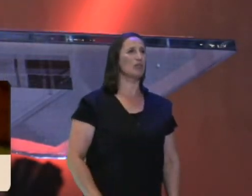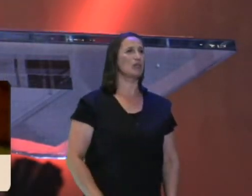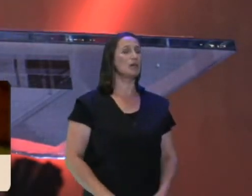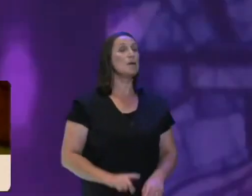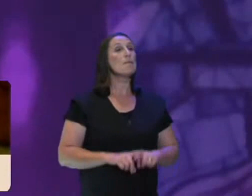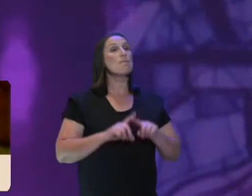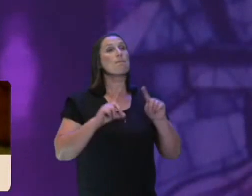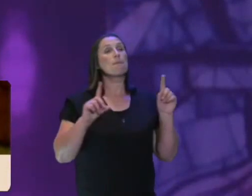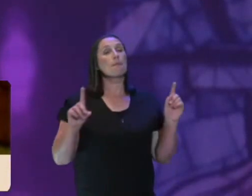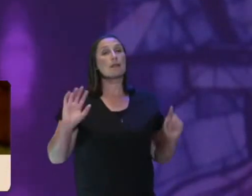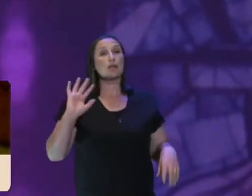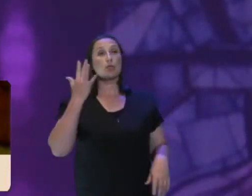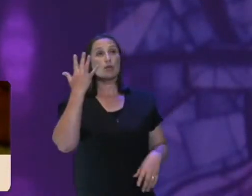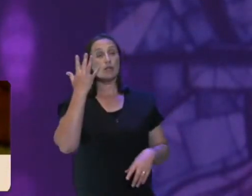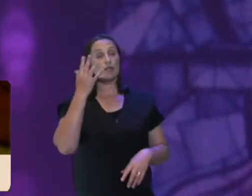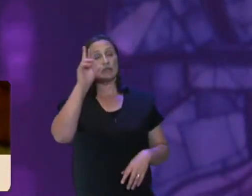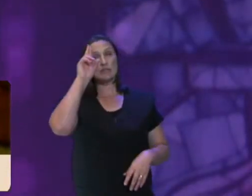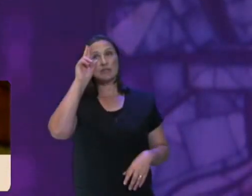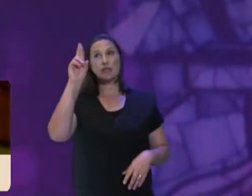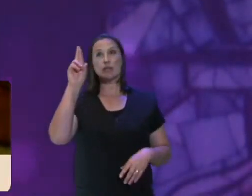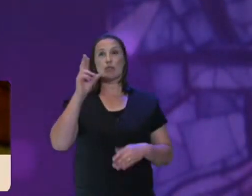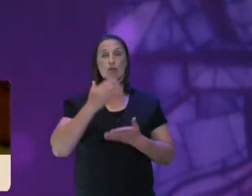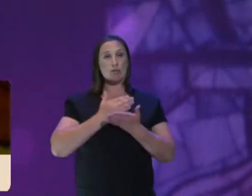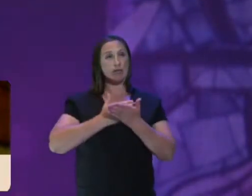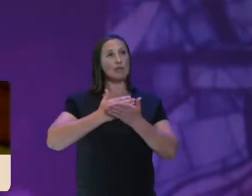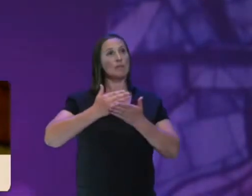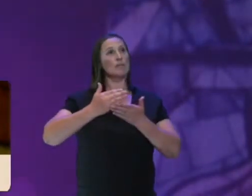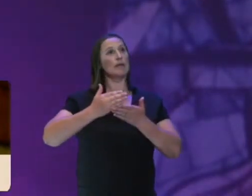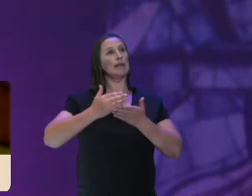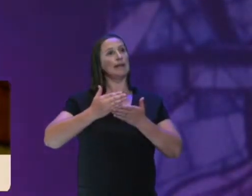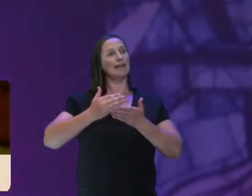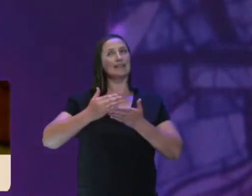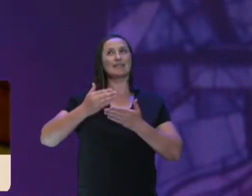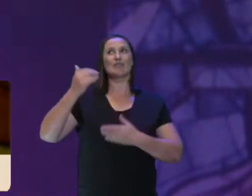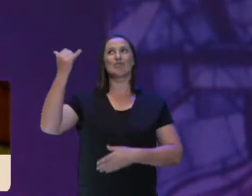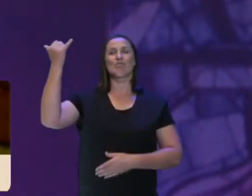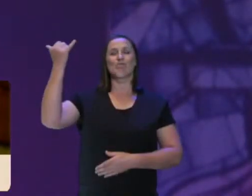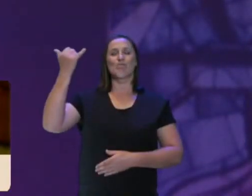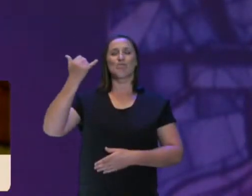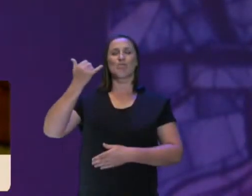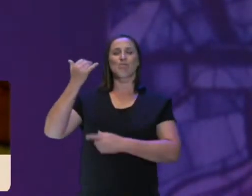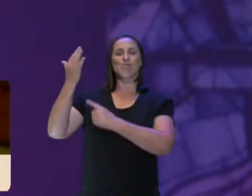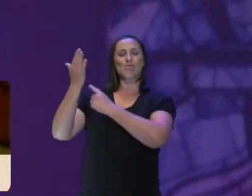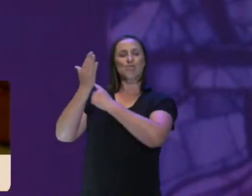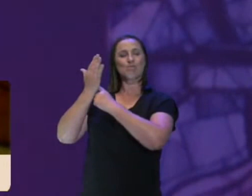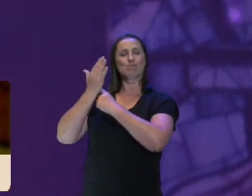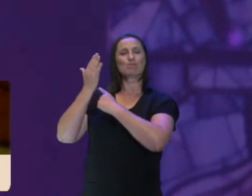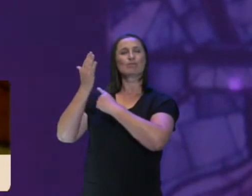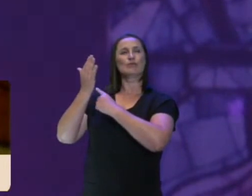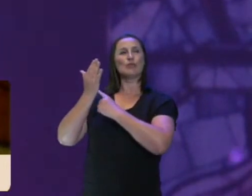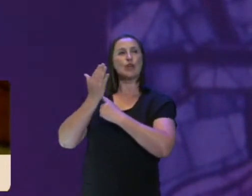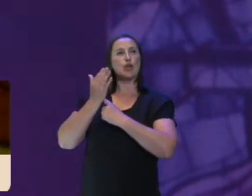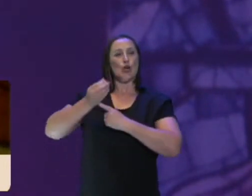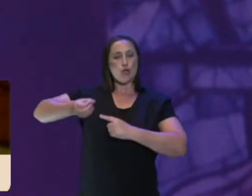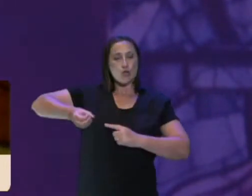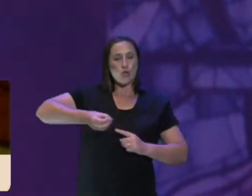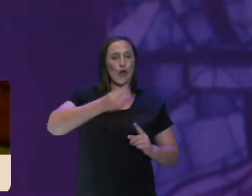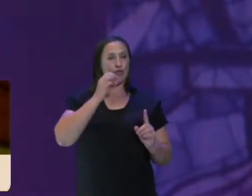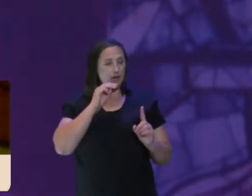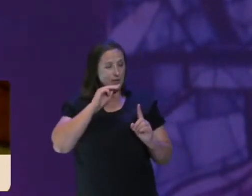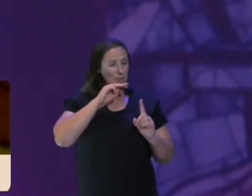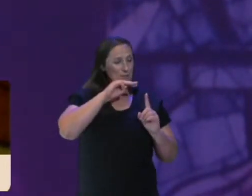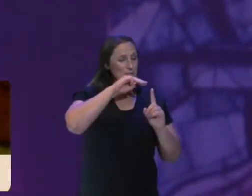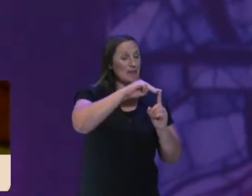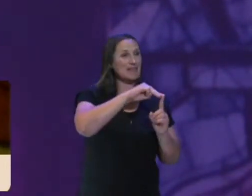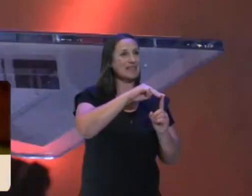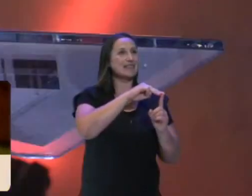Mas quando o Senhor começa a trabalhar e nos dá essa perspectiva de uma nova missão, algo muda dentro da